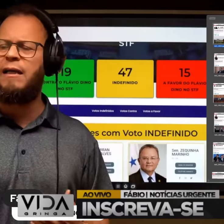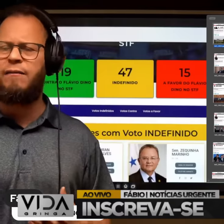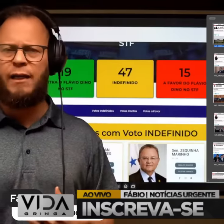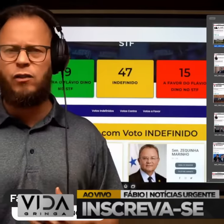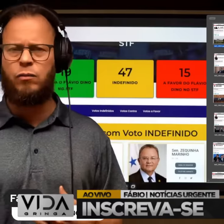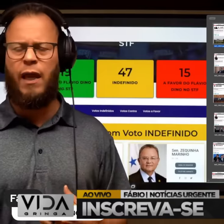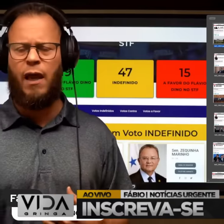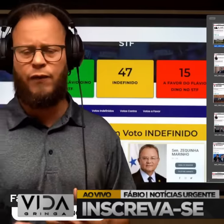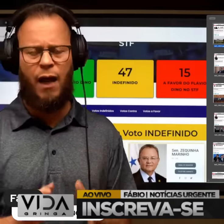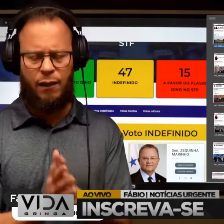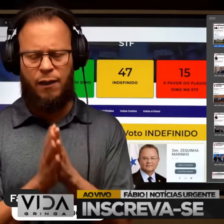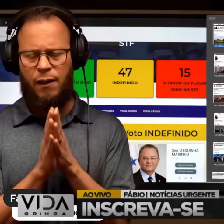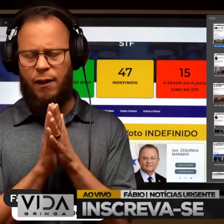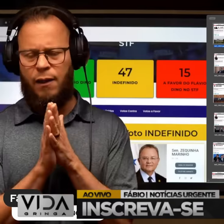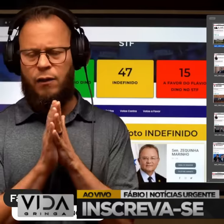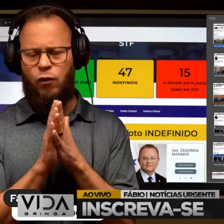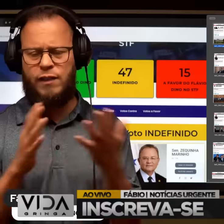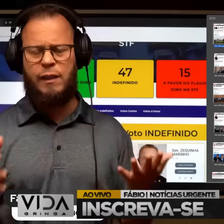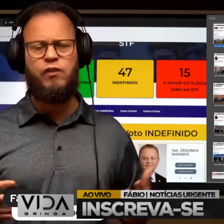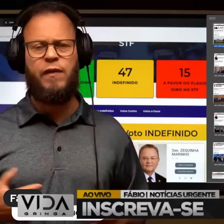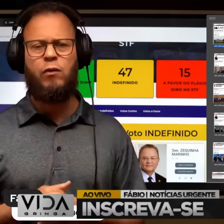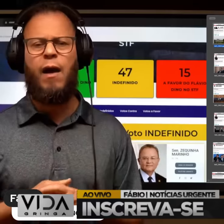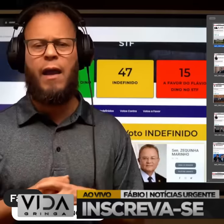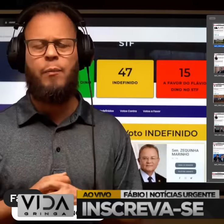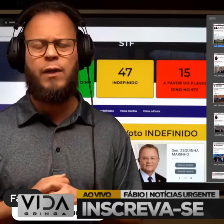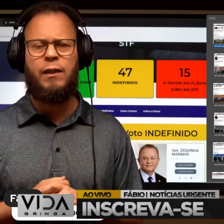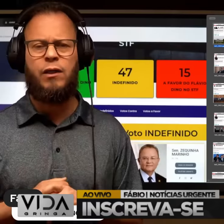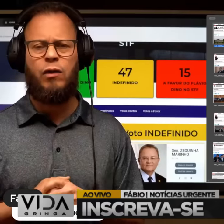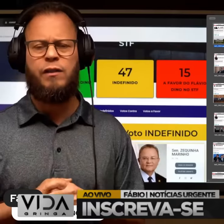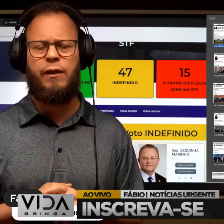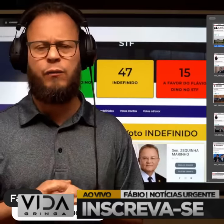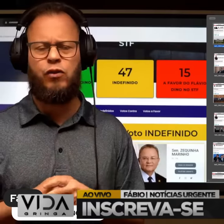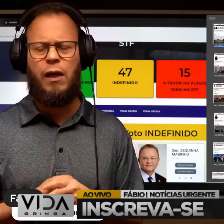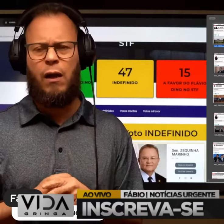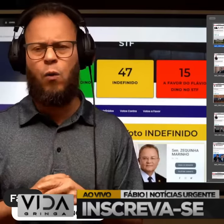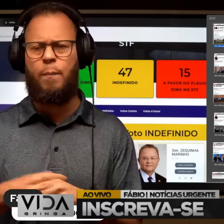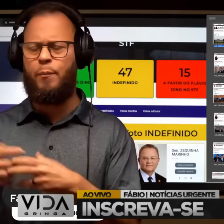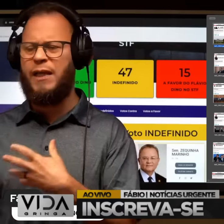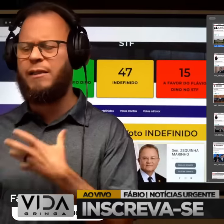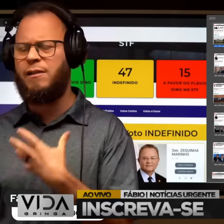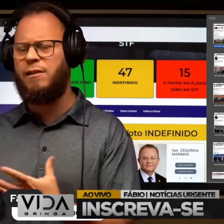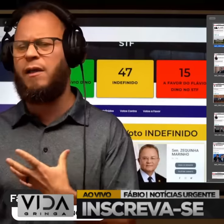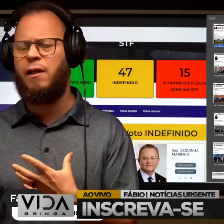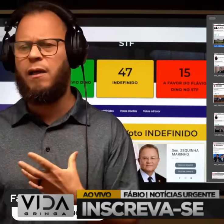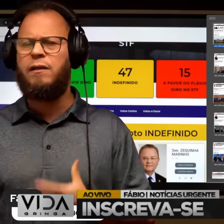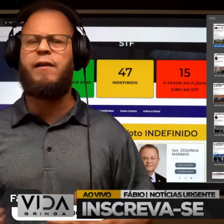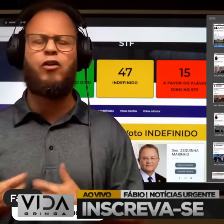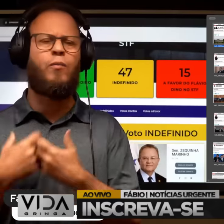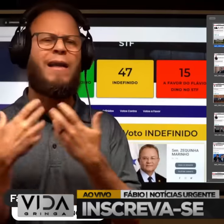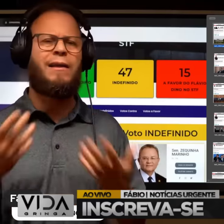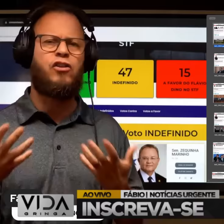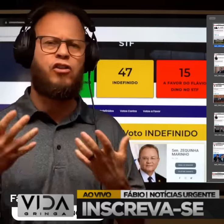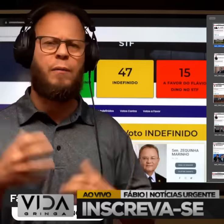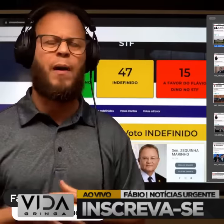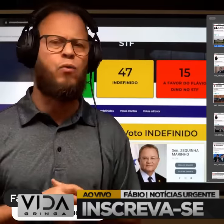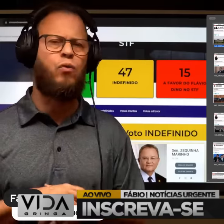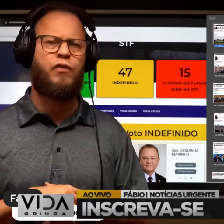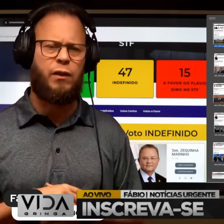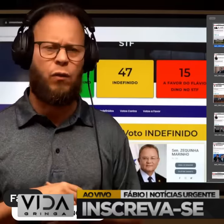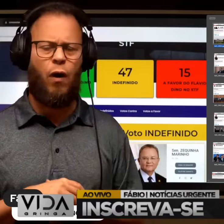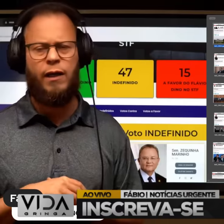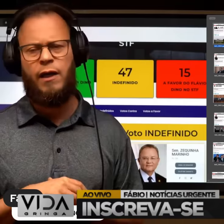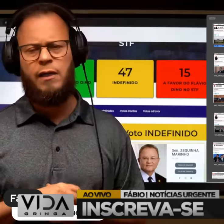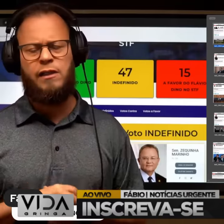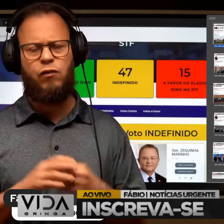deflagrar ataques no DF. Cara, nós estamos vivendo numa época que nós temos o PCC dando uma lista para o